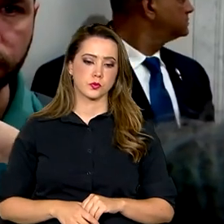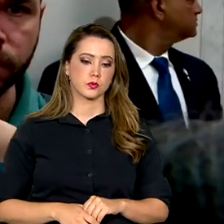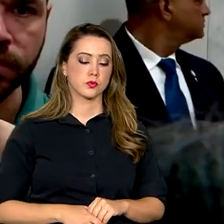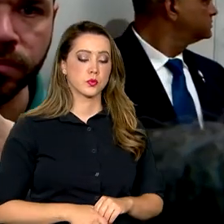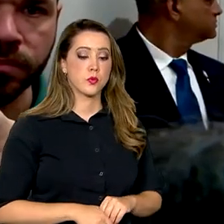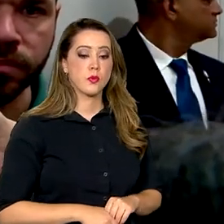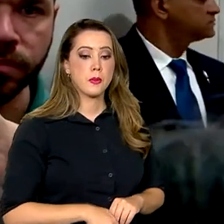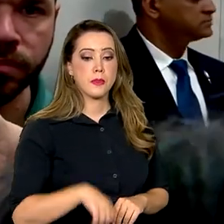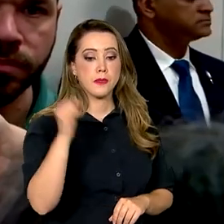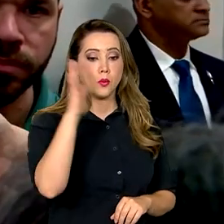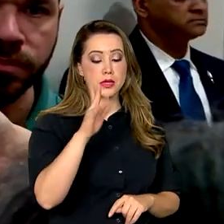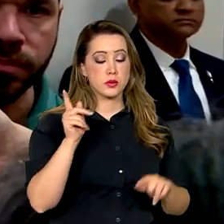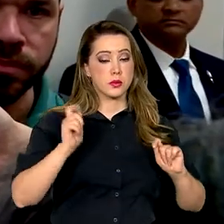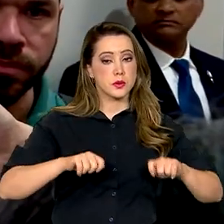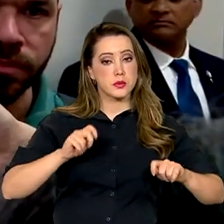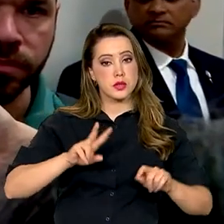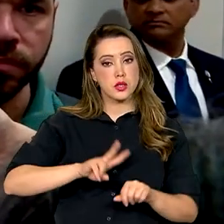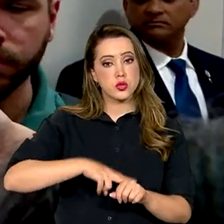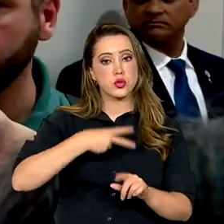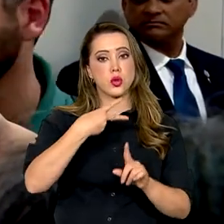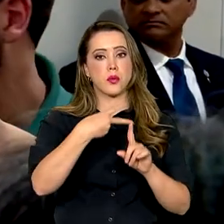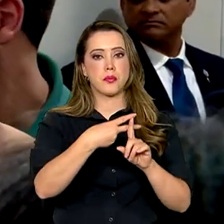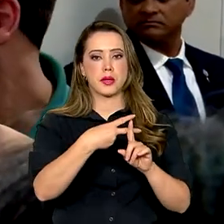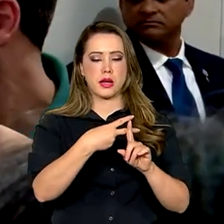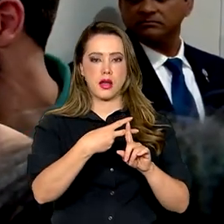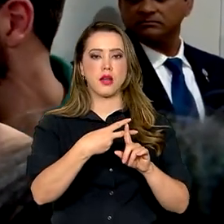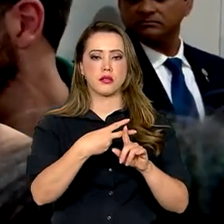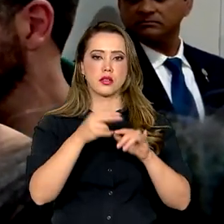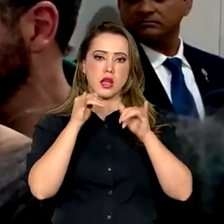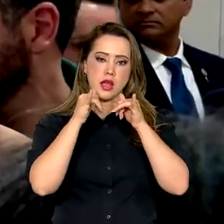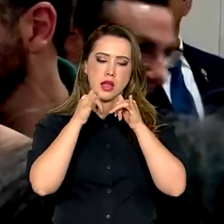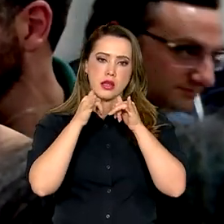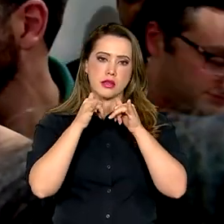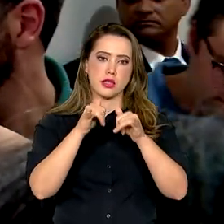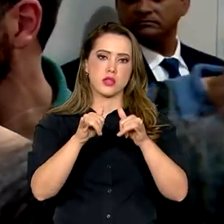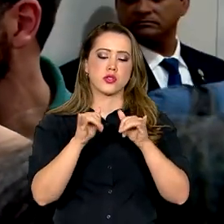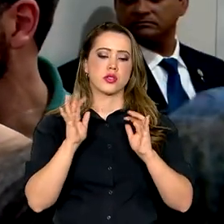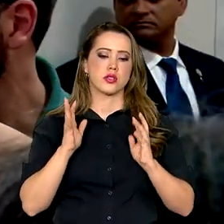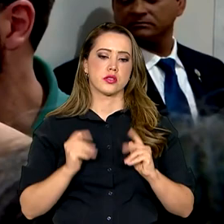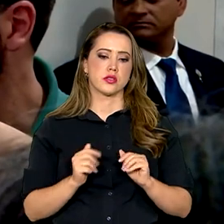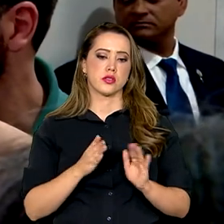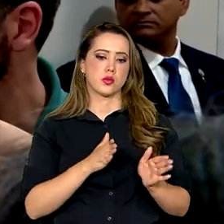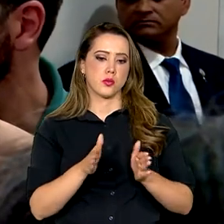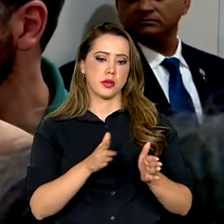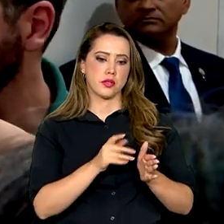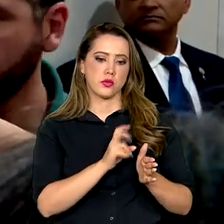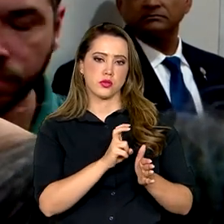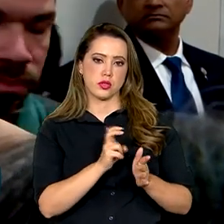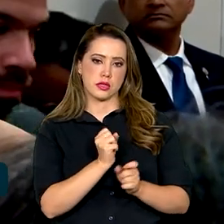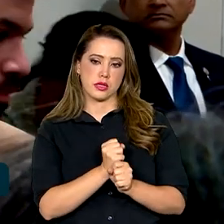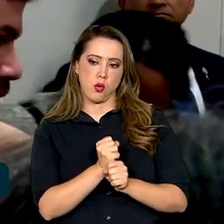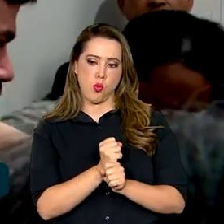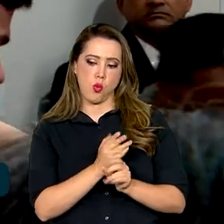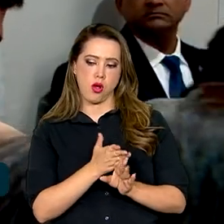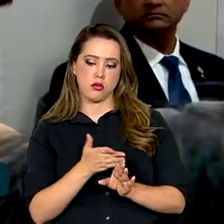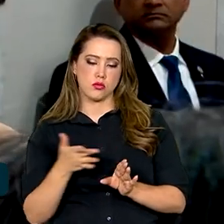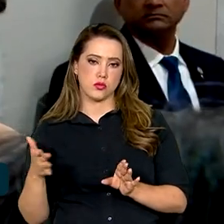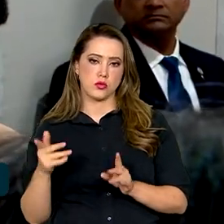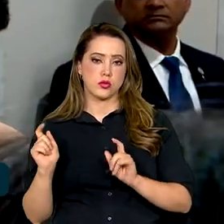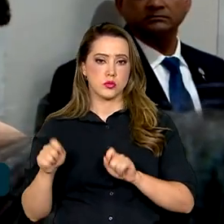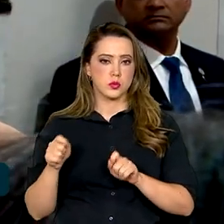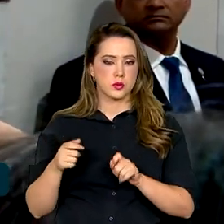brasileiro de praticamente dobrar a produção de energia limpa num espaço de 5 anos, justamente